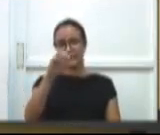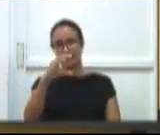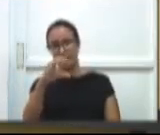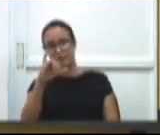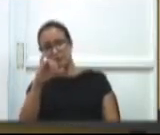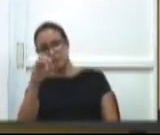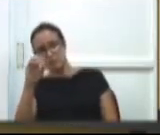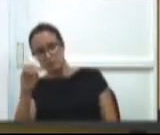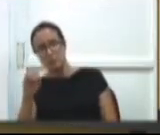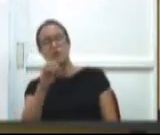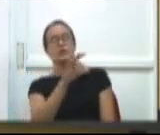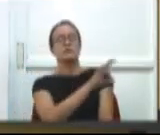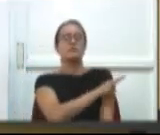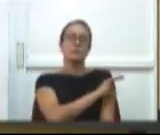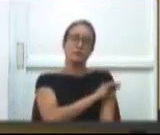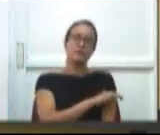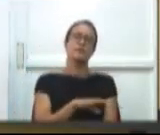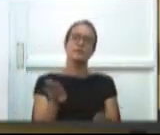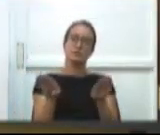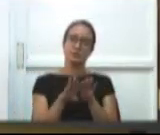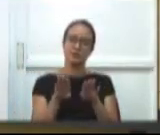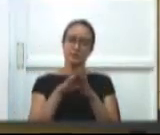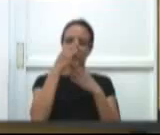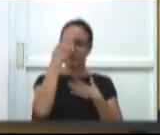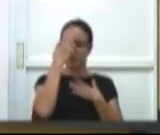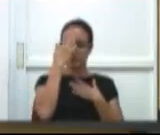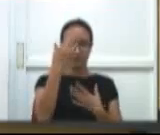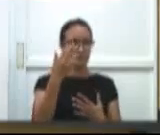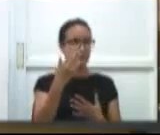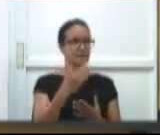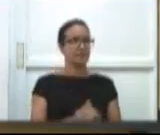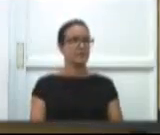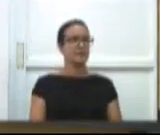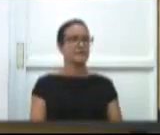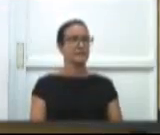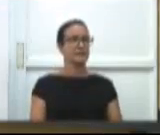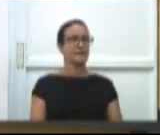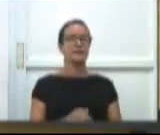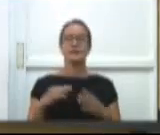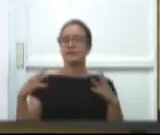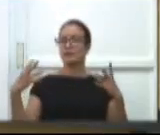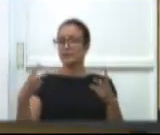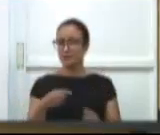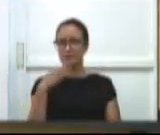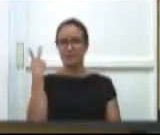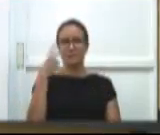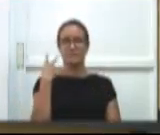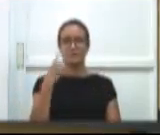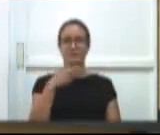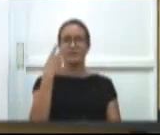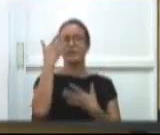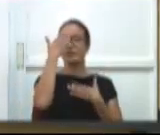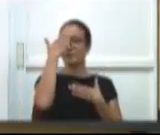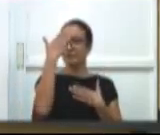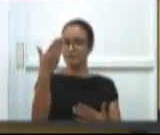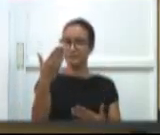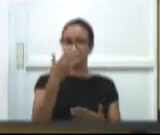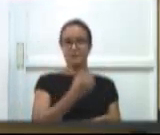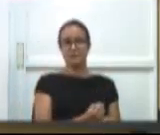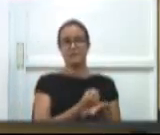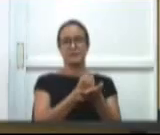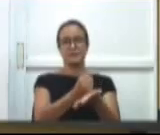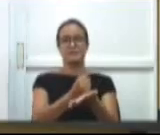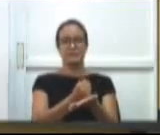Muito obrigado, viu? É só isso, só que. E obrigado a todos vocês, senhores vereadores, né? Que ajudam a população